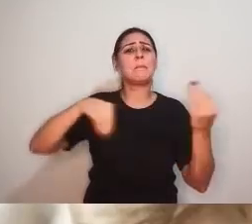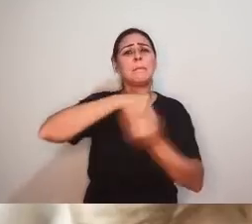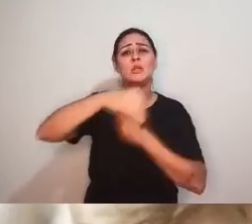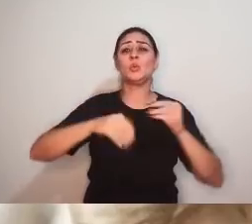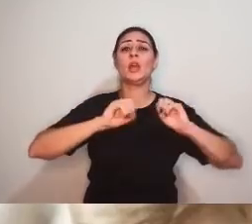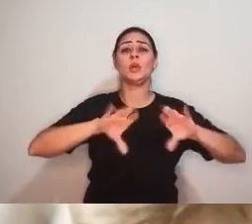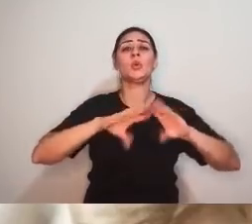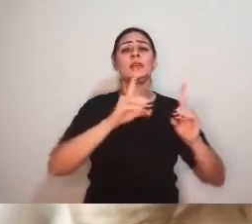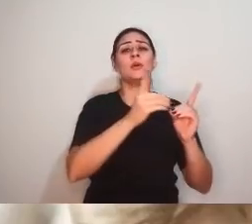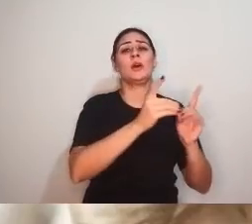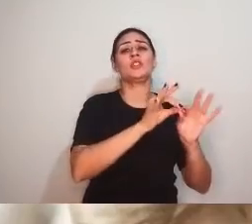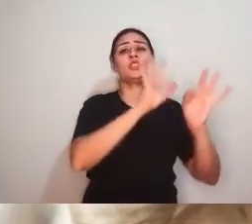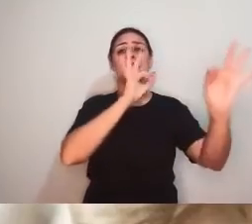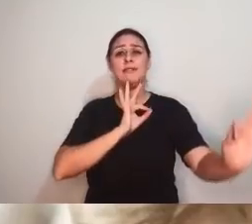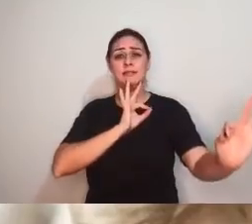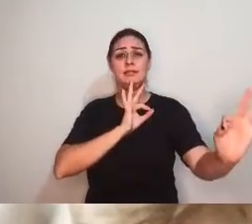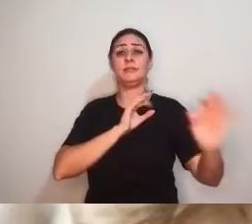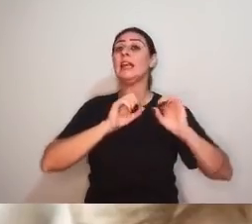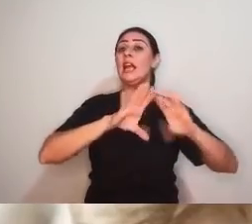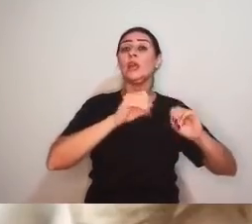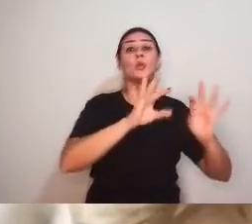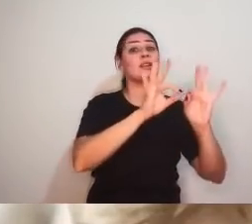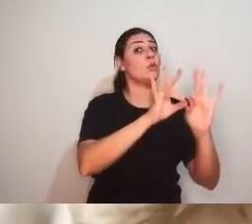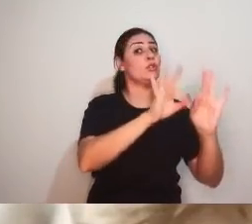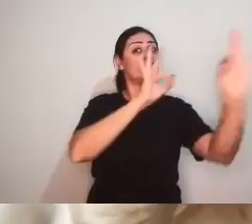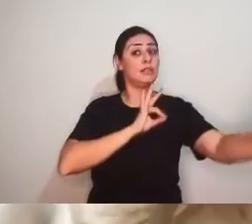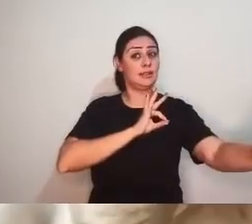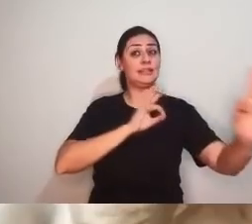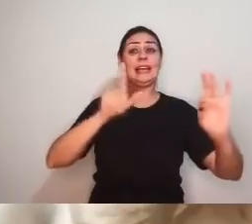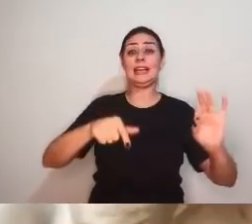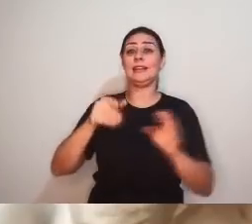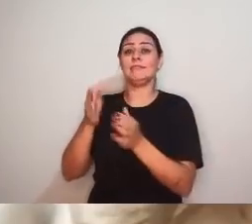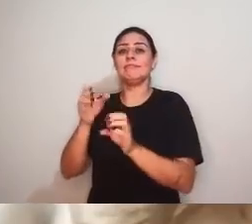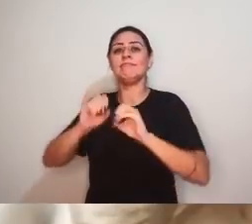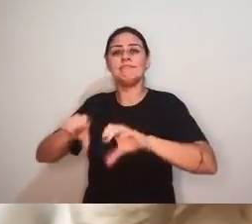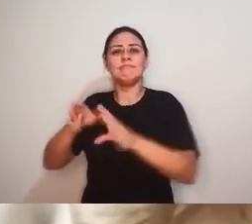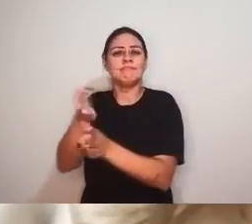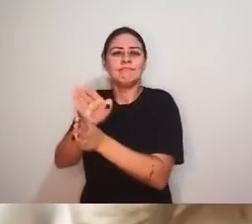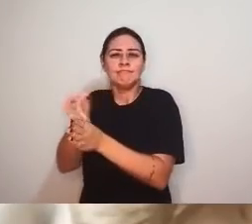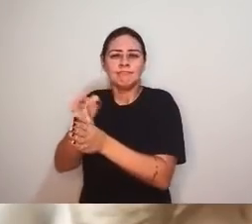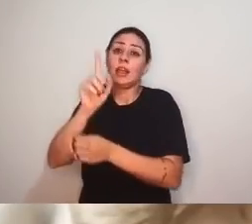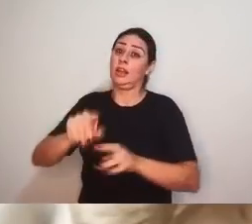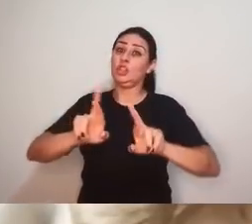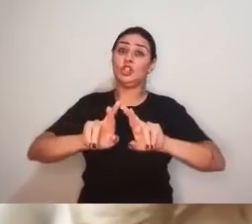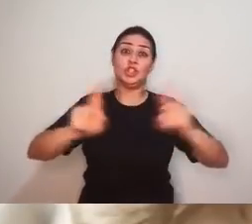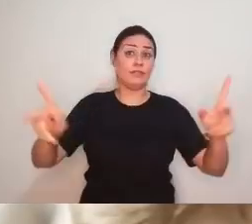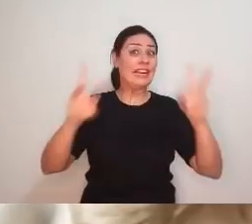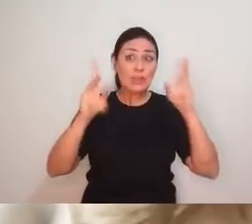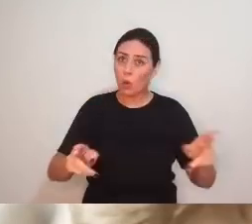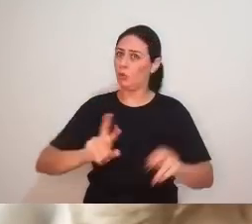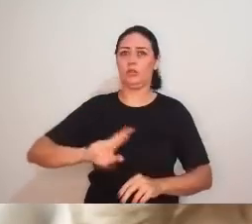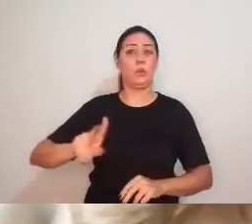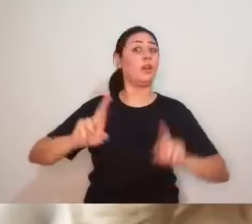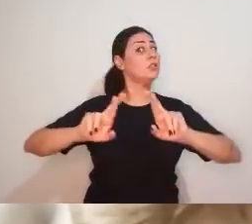como educação à distância. Ensino híbrido não é educação à distância não é ensino híbrido. São coisas